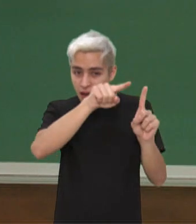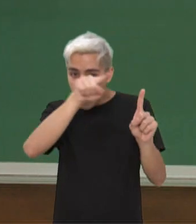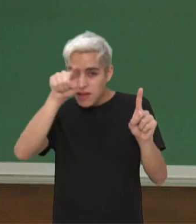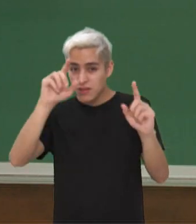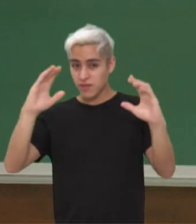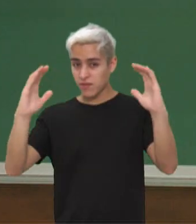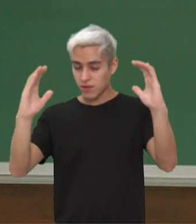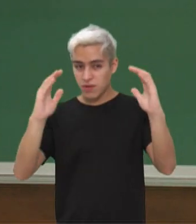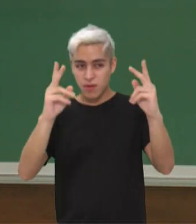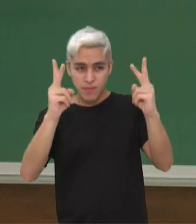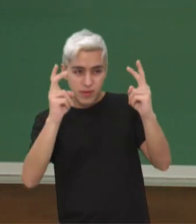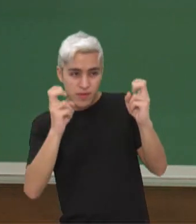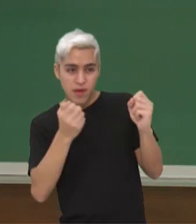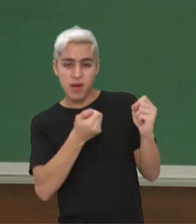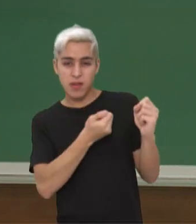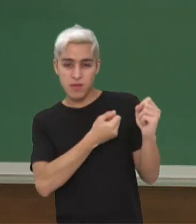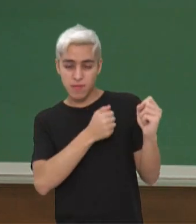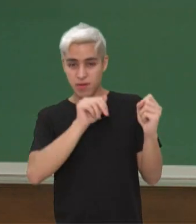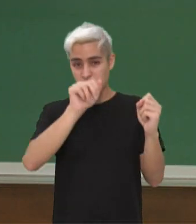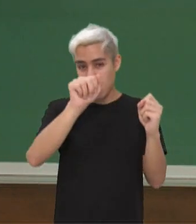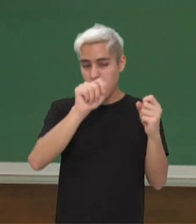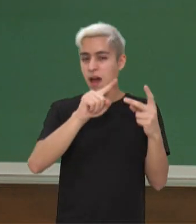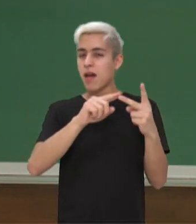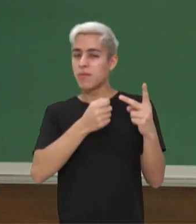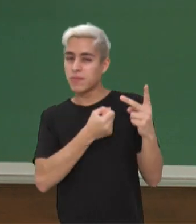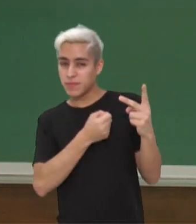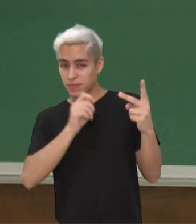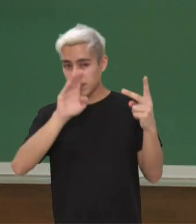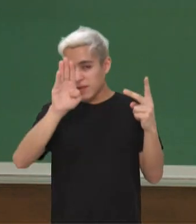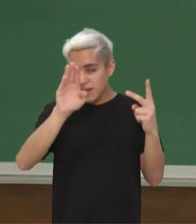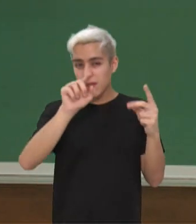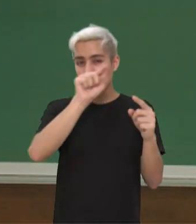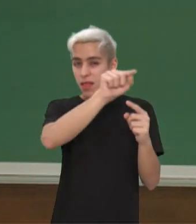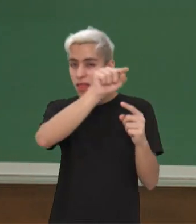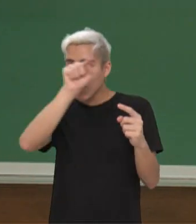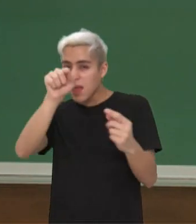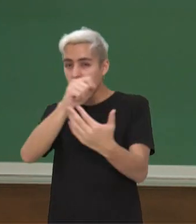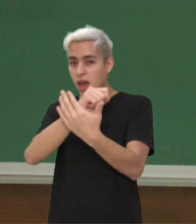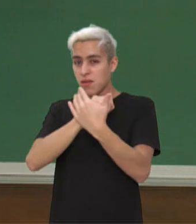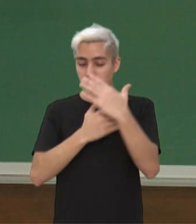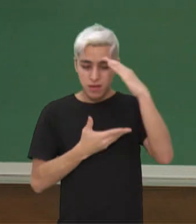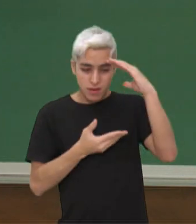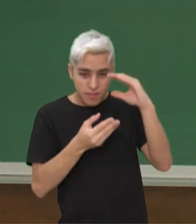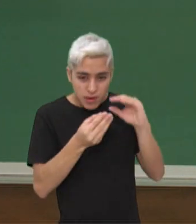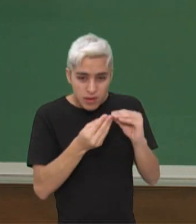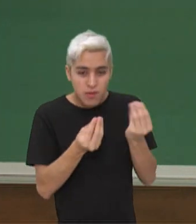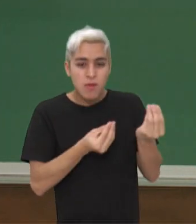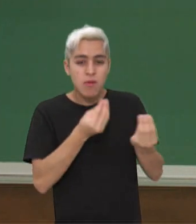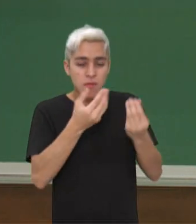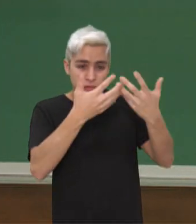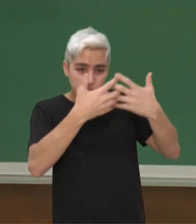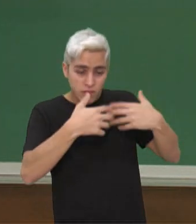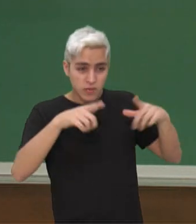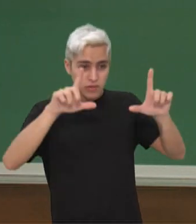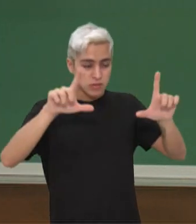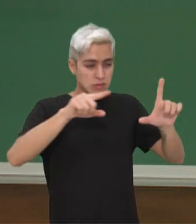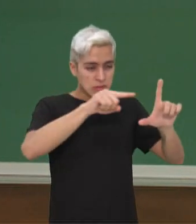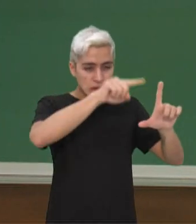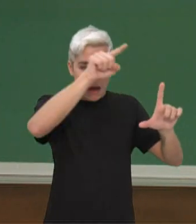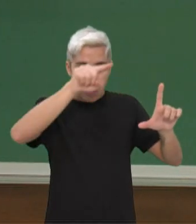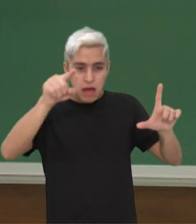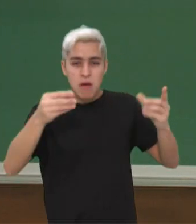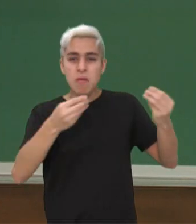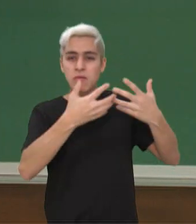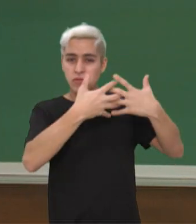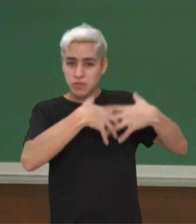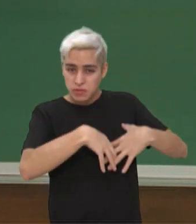observou o valor de A, o valor de C, que são pontos que nos ajudam a interpretar o comportamento gráfico da função.